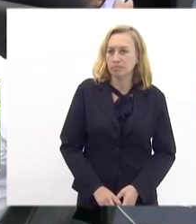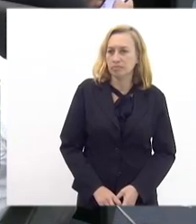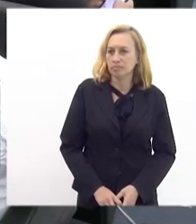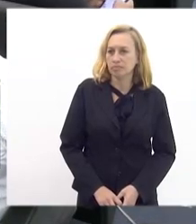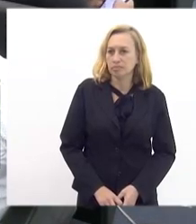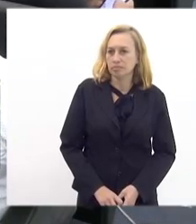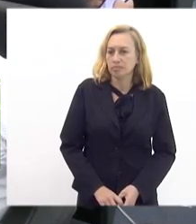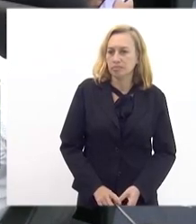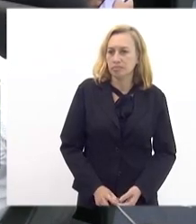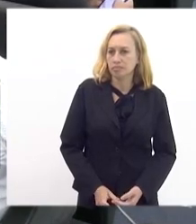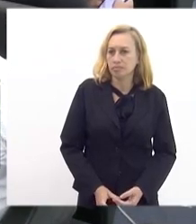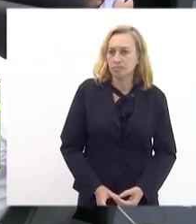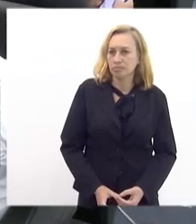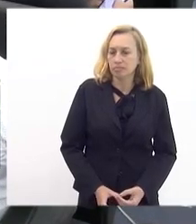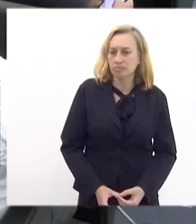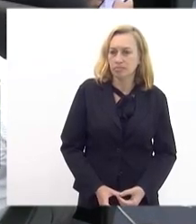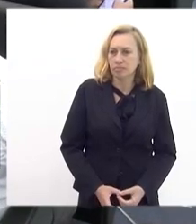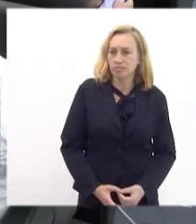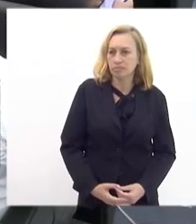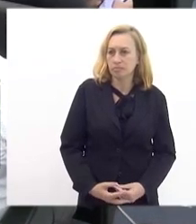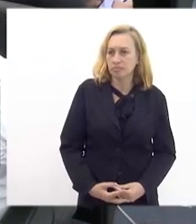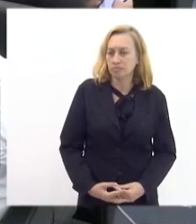E aí